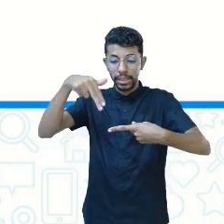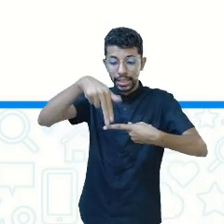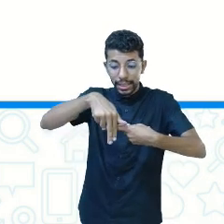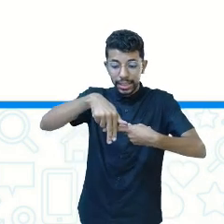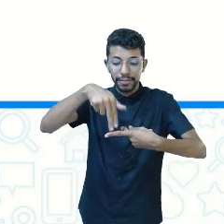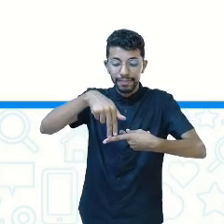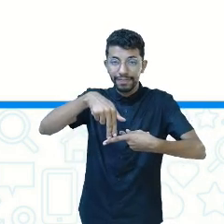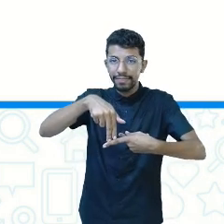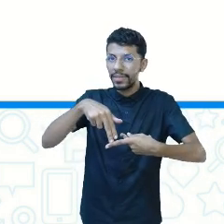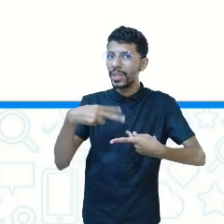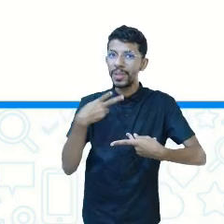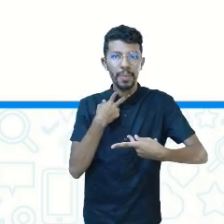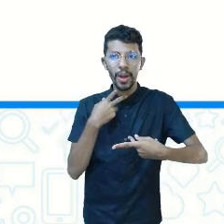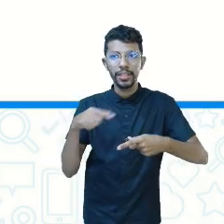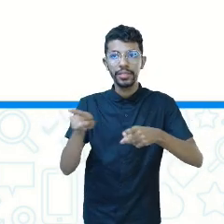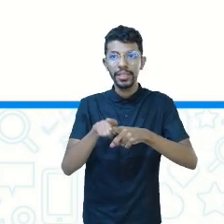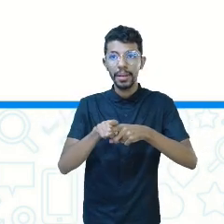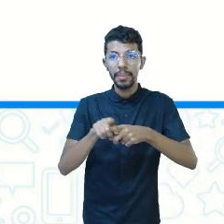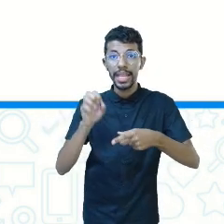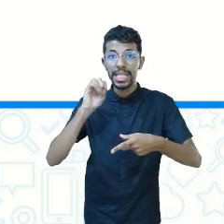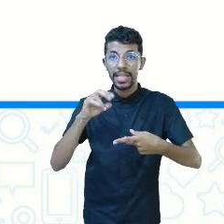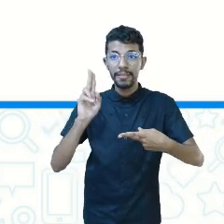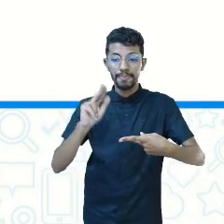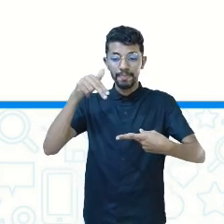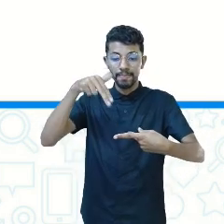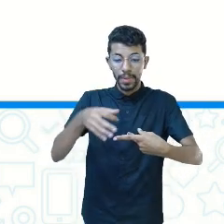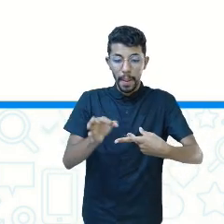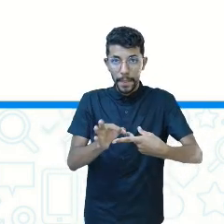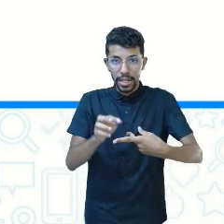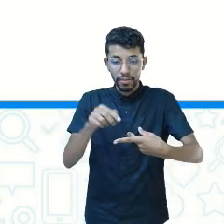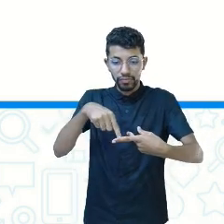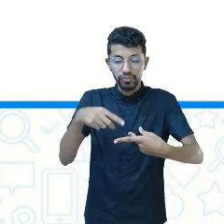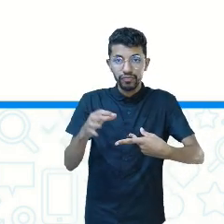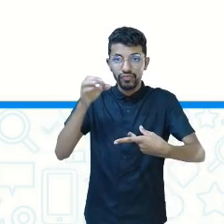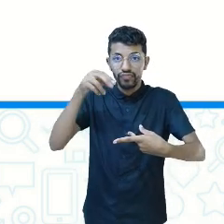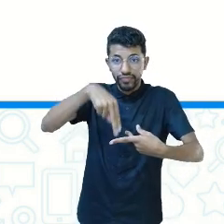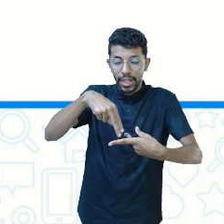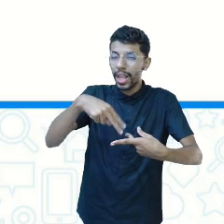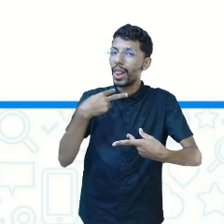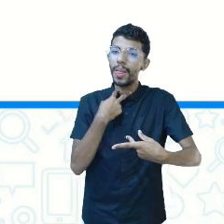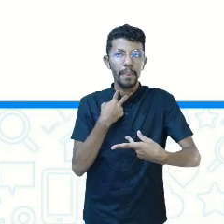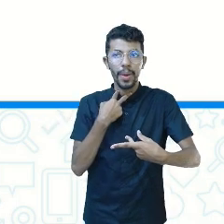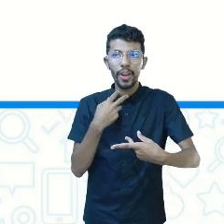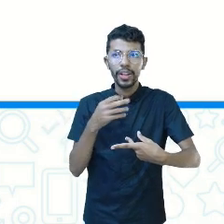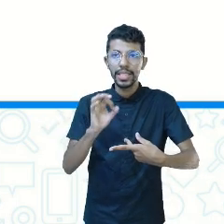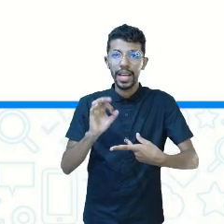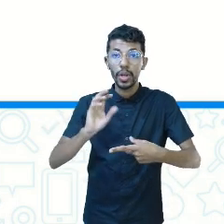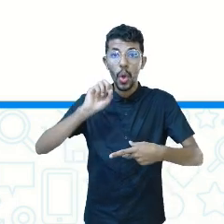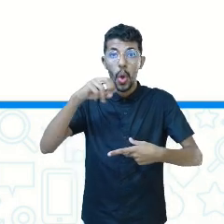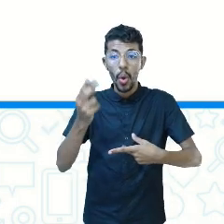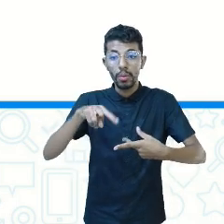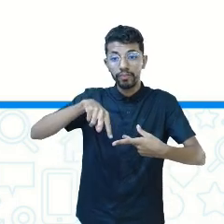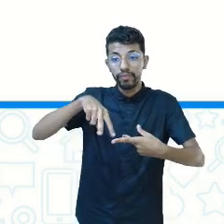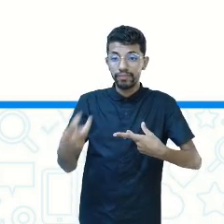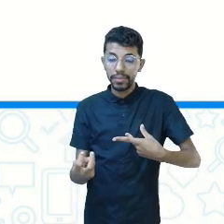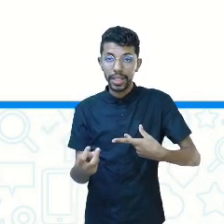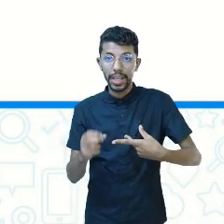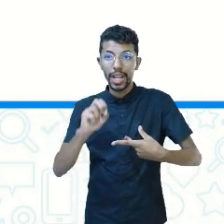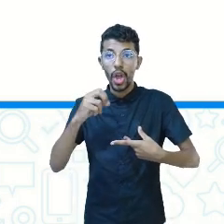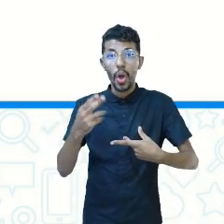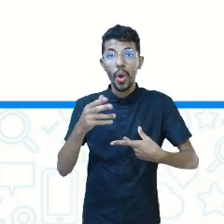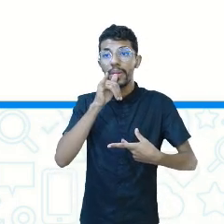onde está a pedrinha, não acertar a pedrinha na casa onde ela deve cair, não conseguir ou esquecer de pegar a pedrinha de